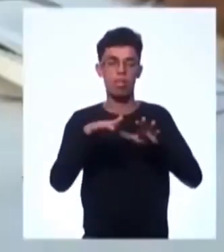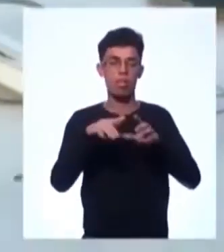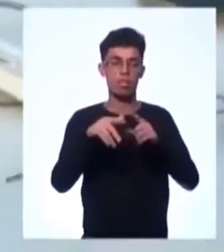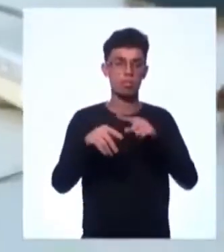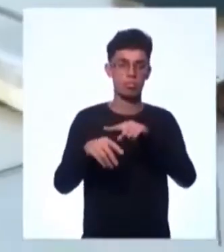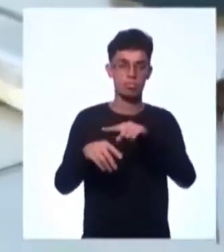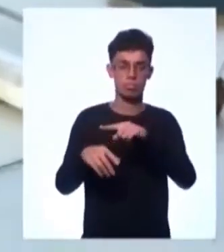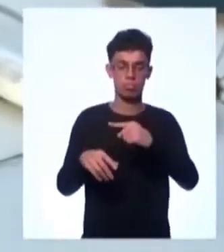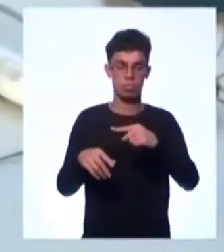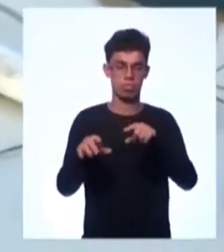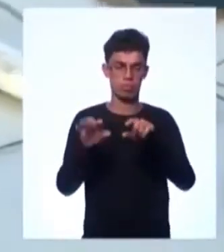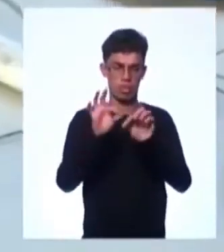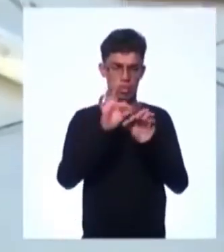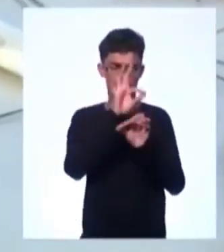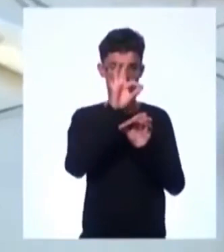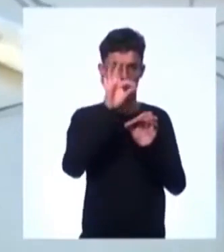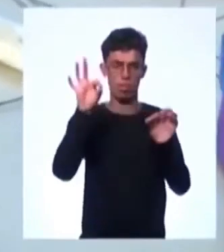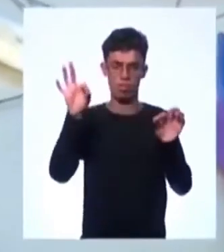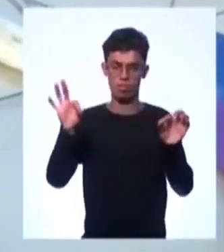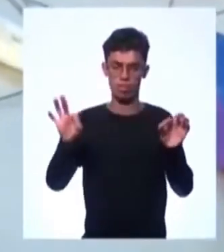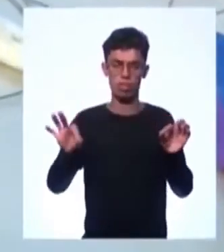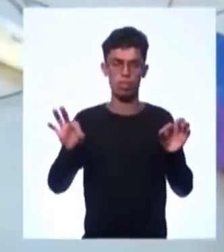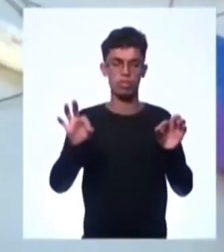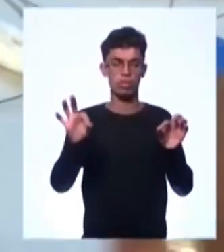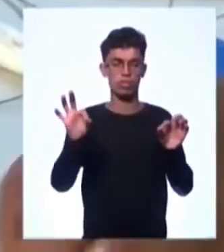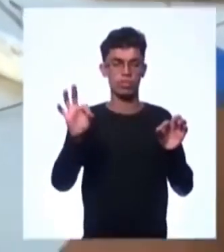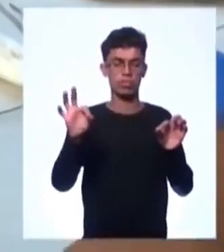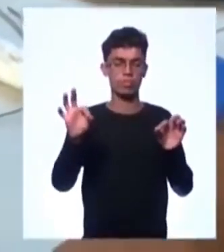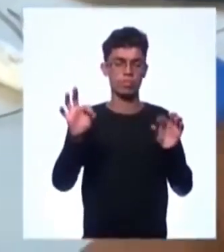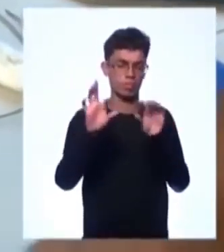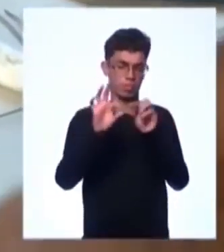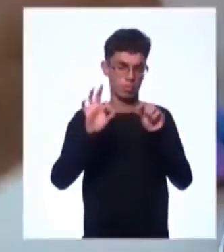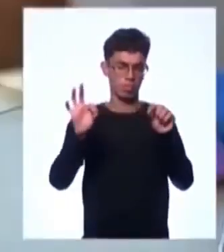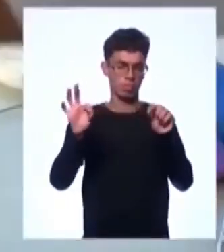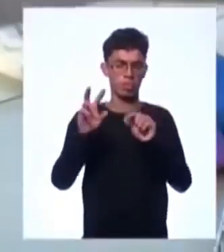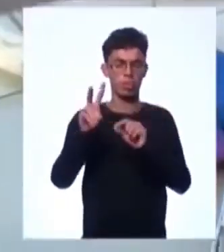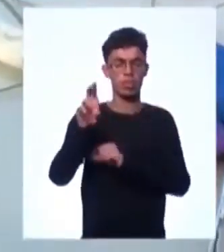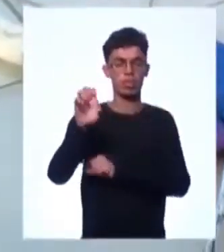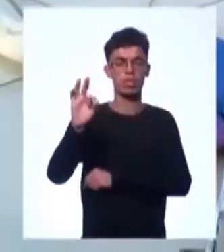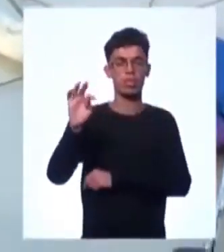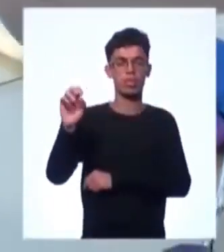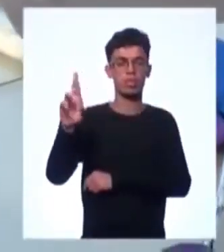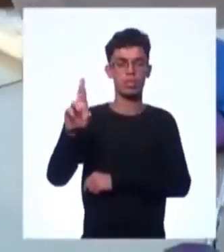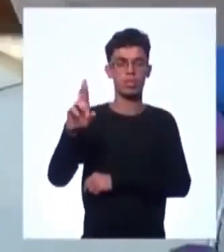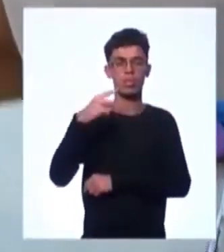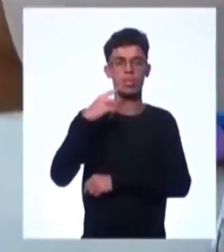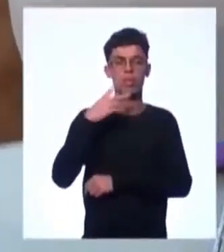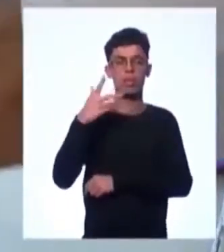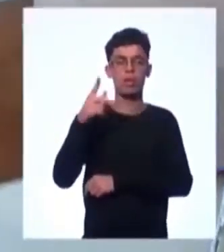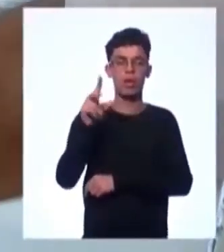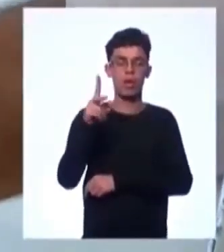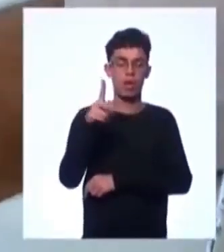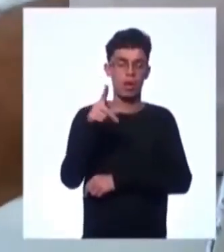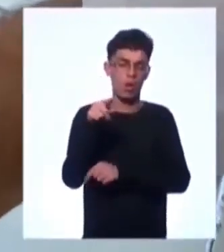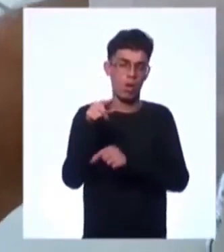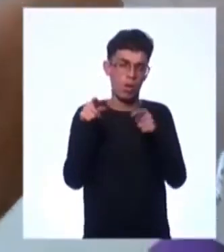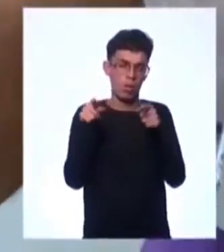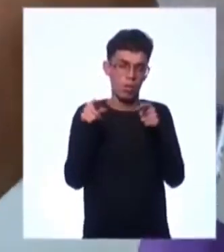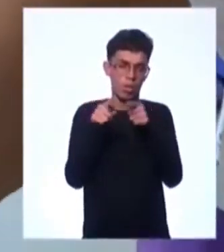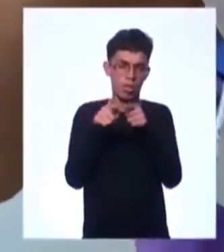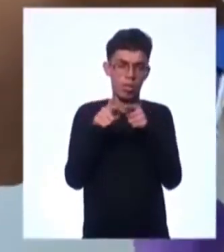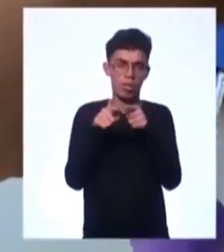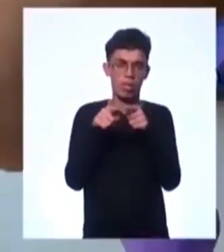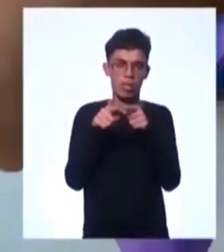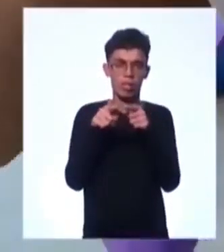tem esse sentido aqui. Então, o campo magnético lá, a gente pode pensar num vetor campo magnético, olha, um vetor menorzinho, né? Para indicar